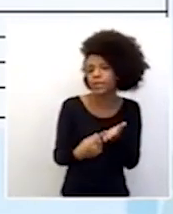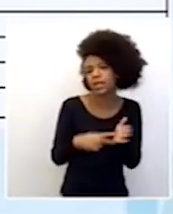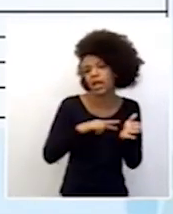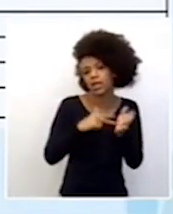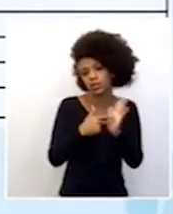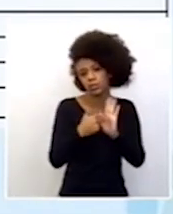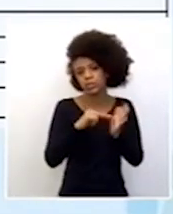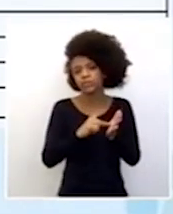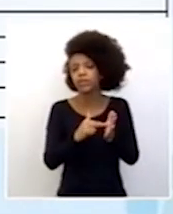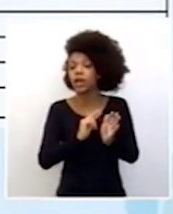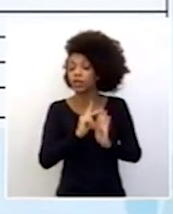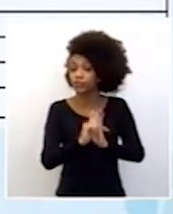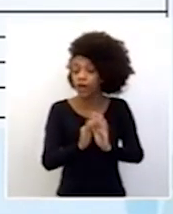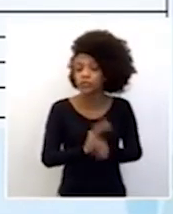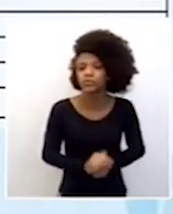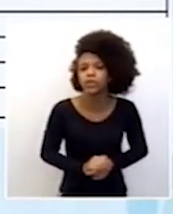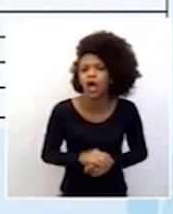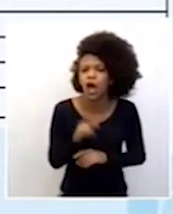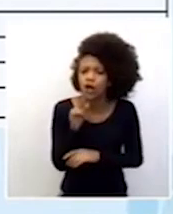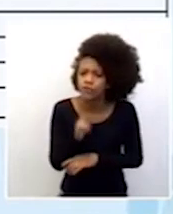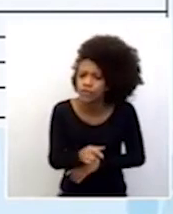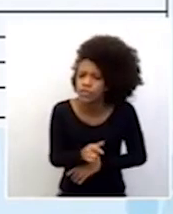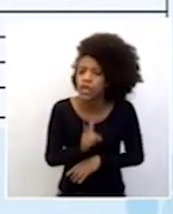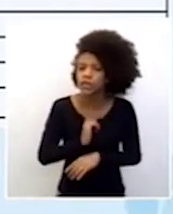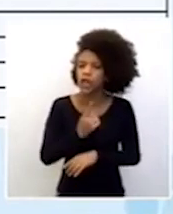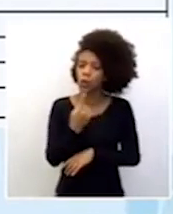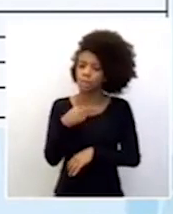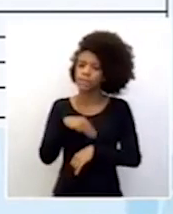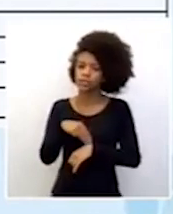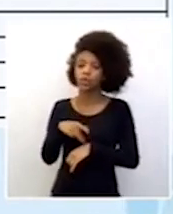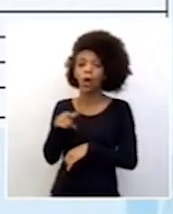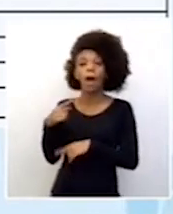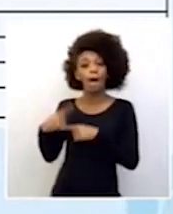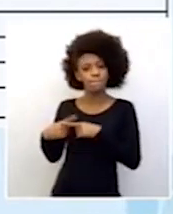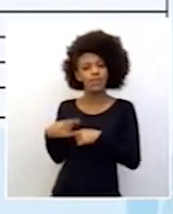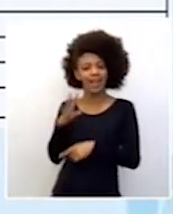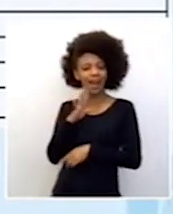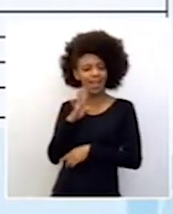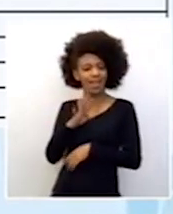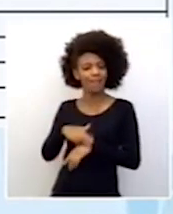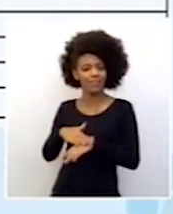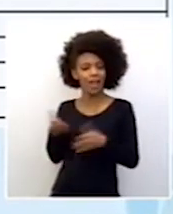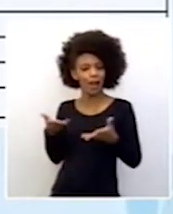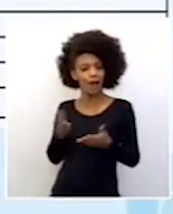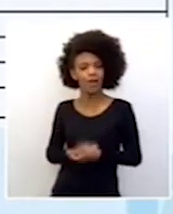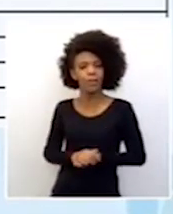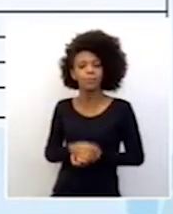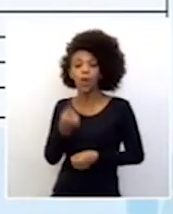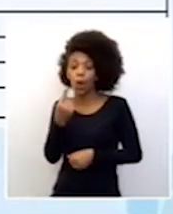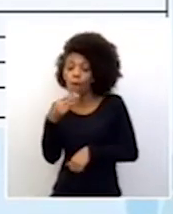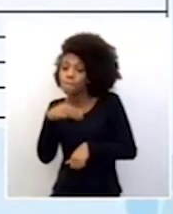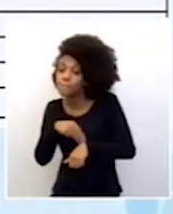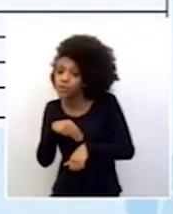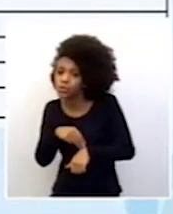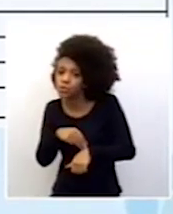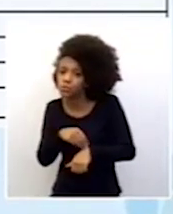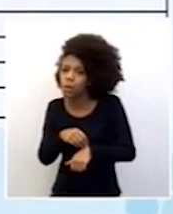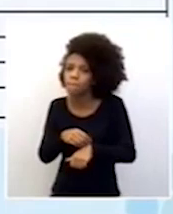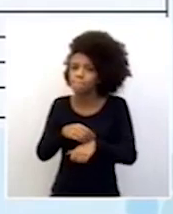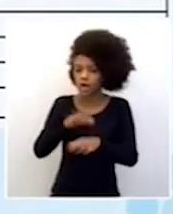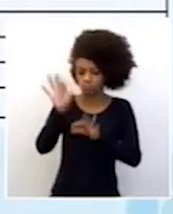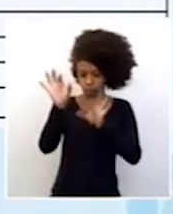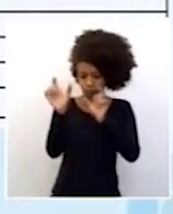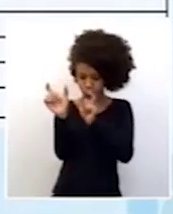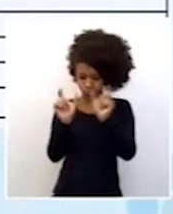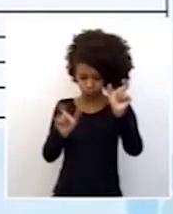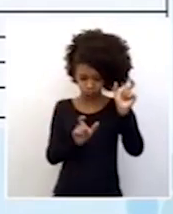Exatamente. Você vai ter aí um minutinho, porque isso é bem legal para a gente fazer agora. Você vai ter um minutinho para separar para a